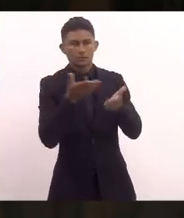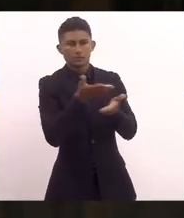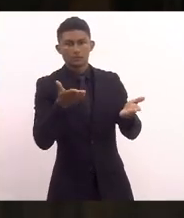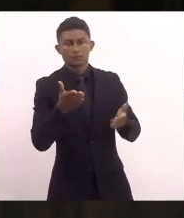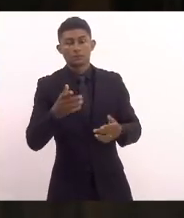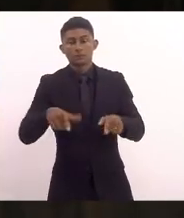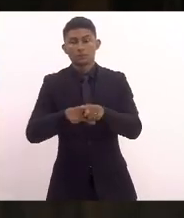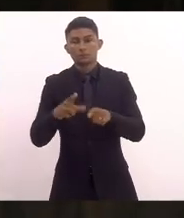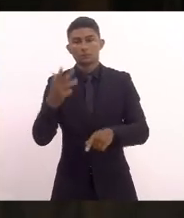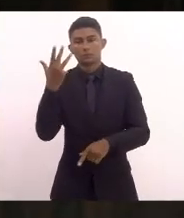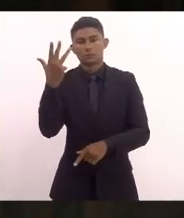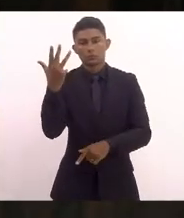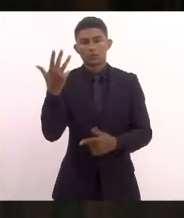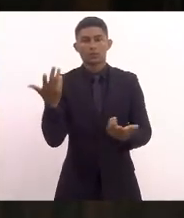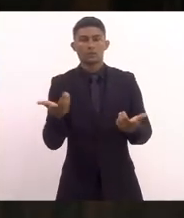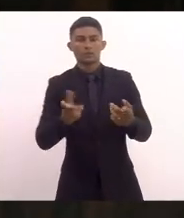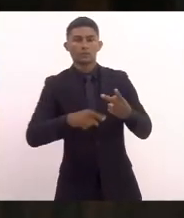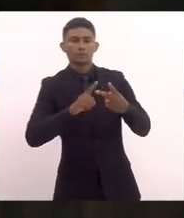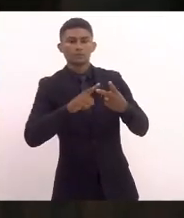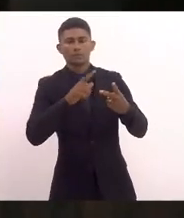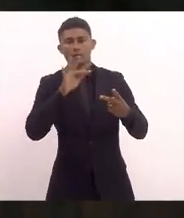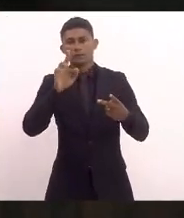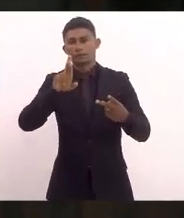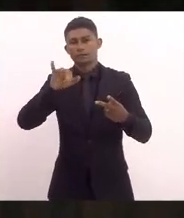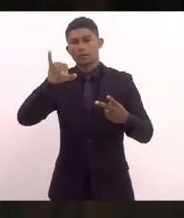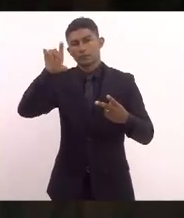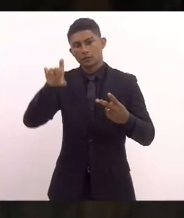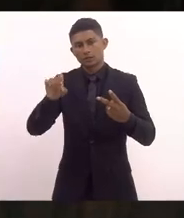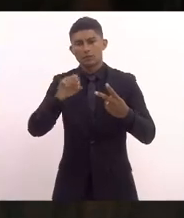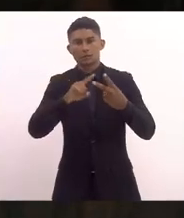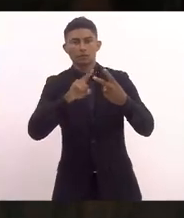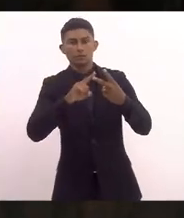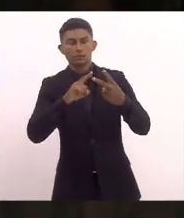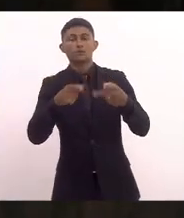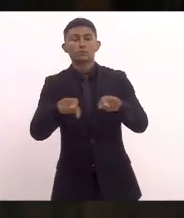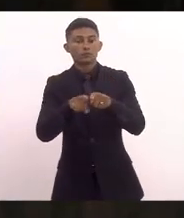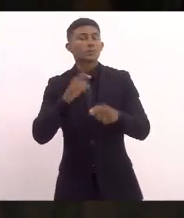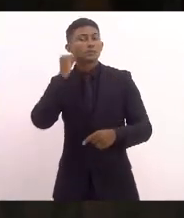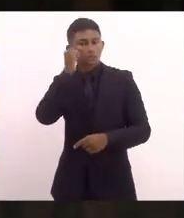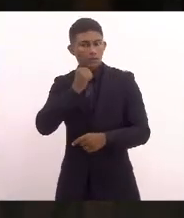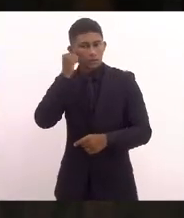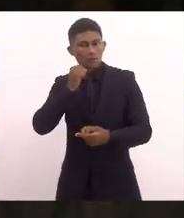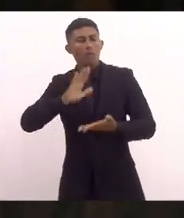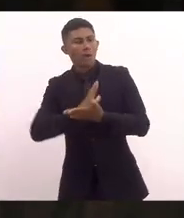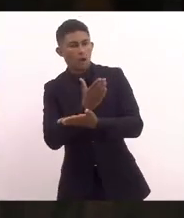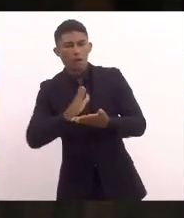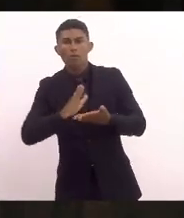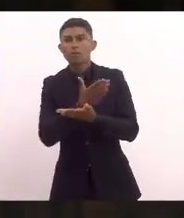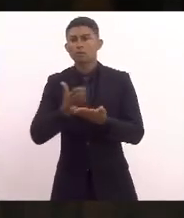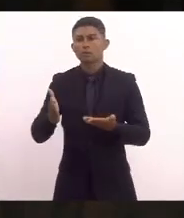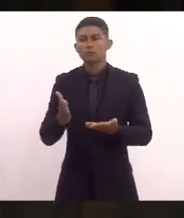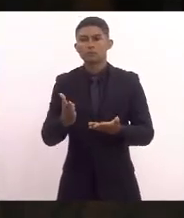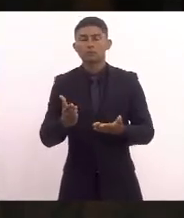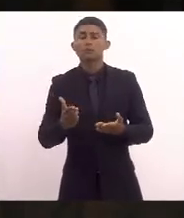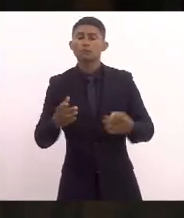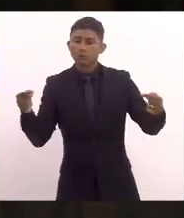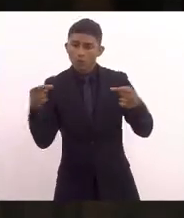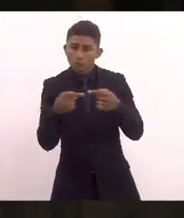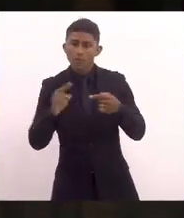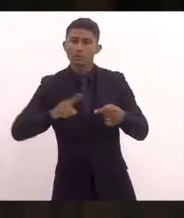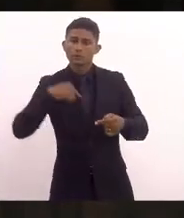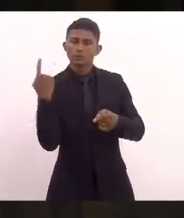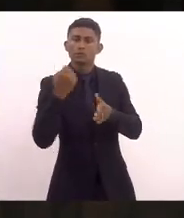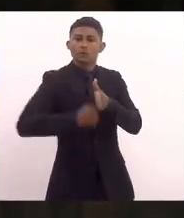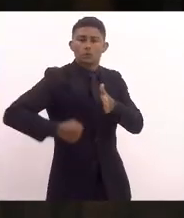Lula, pré-candidato Freixo, pré-candidatos ao Senado também, que seja do nosso campo de luta, do